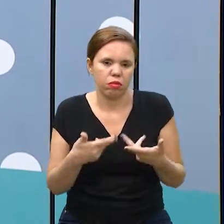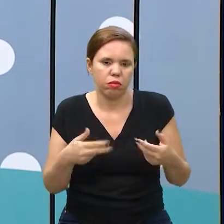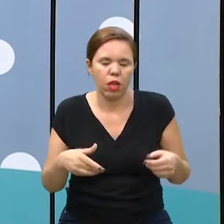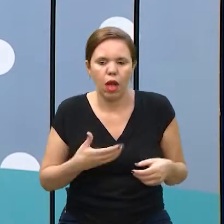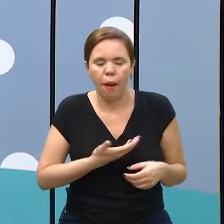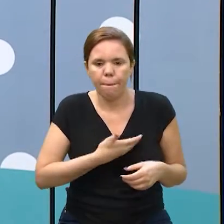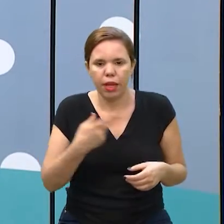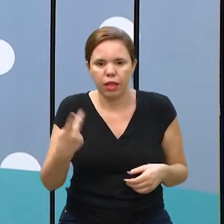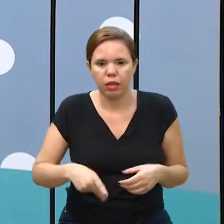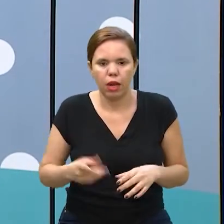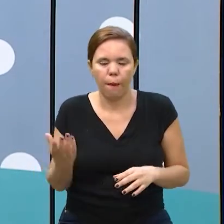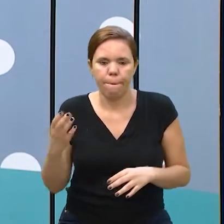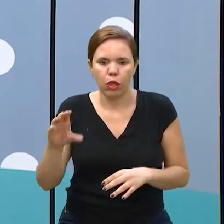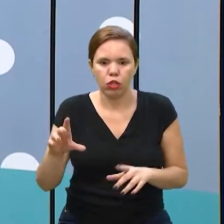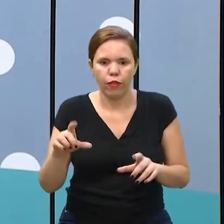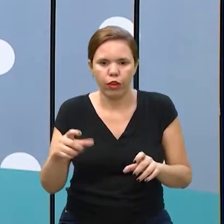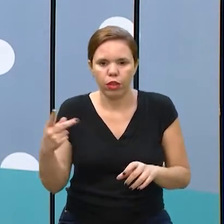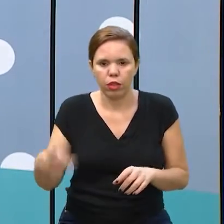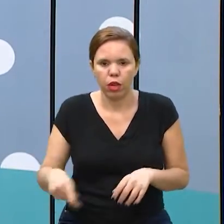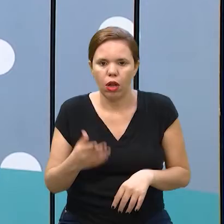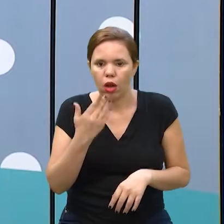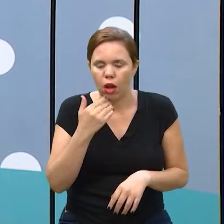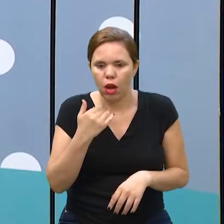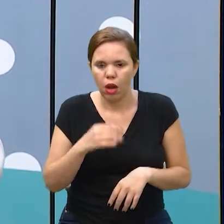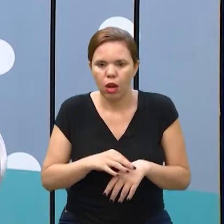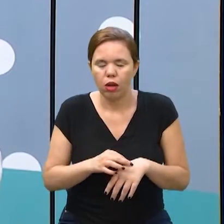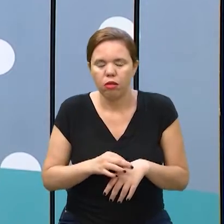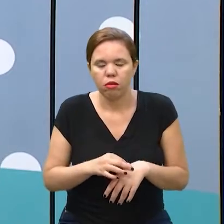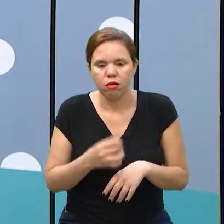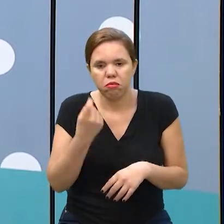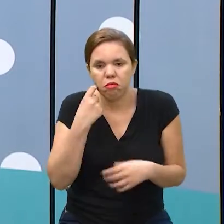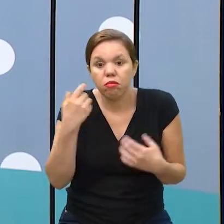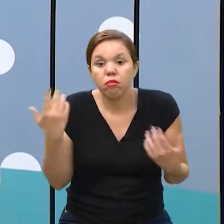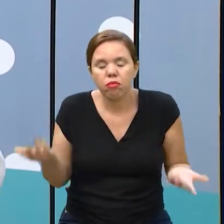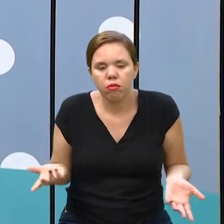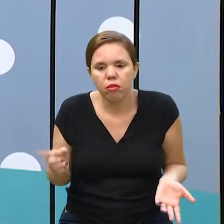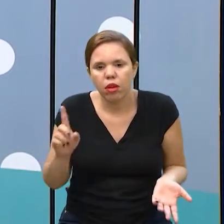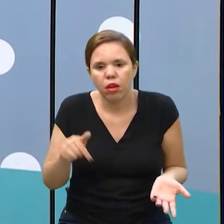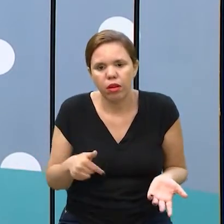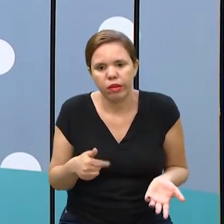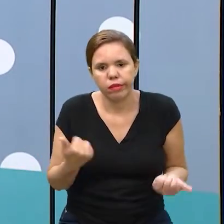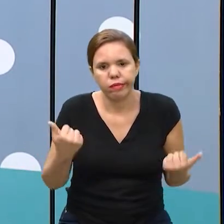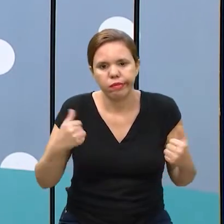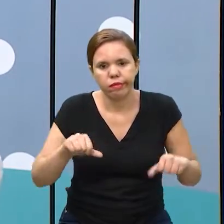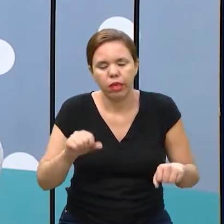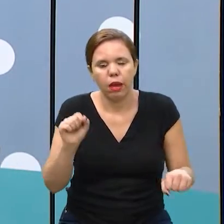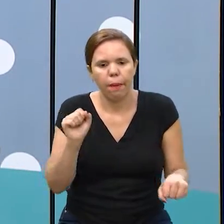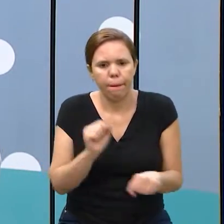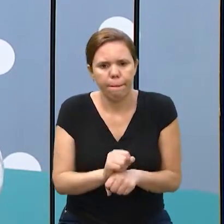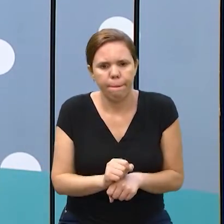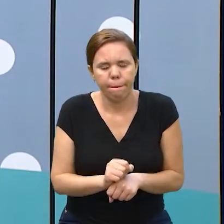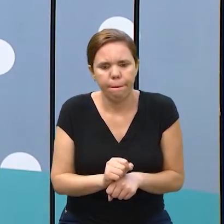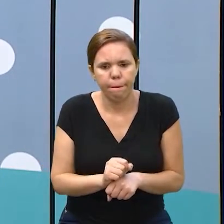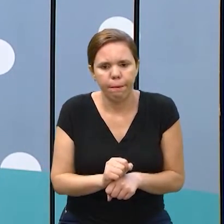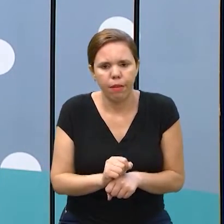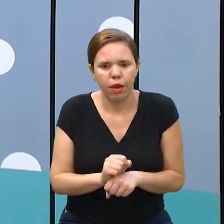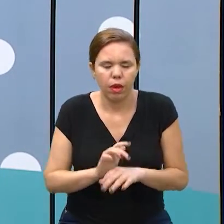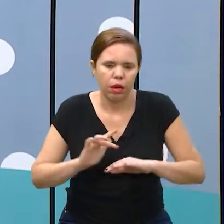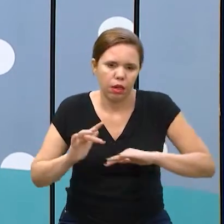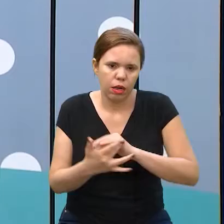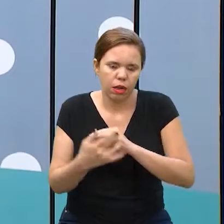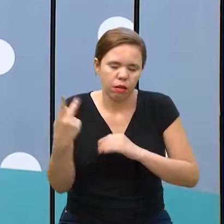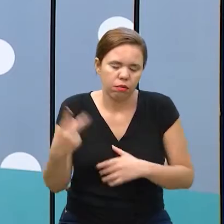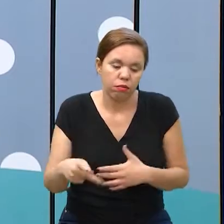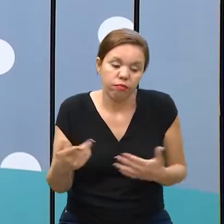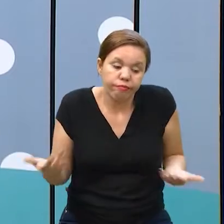uma amiga dela postou uma foto dela no restaurante comendo uma carne ou um peixe. E aí isso foi ela teve que paralisar